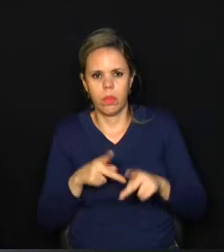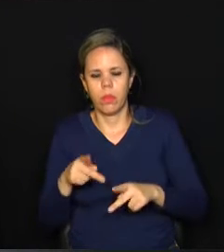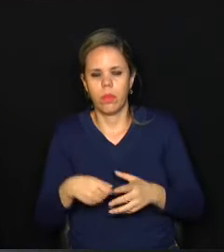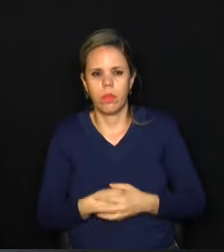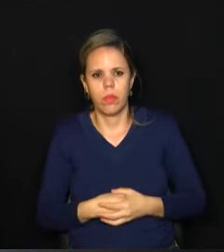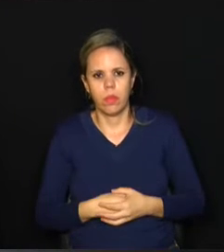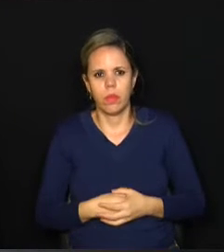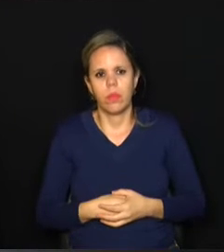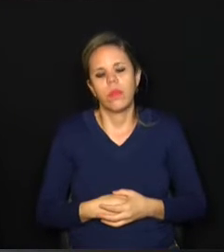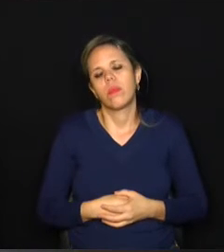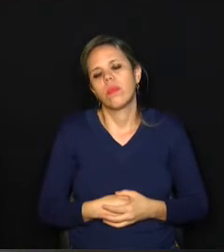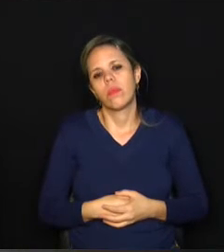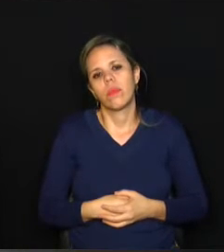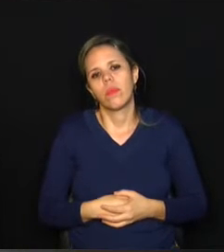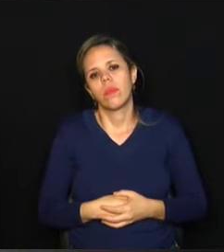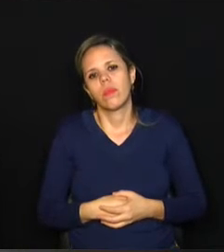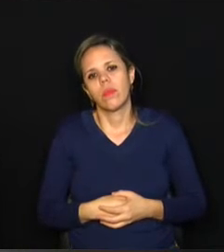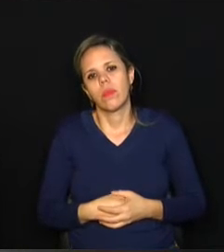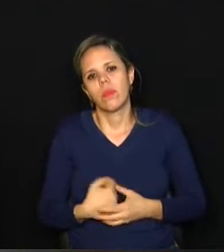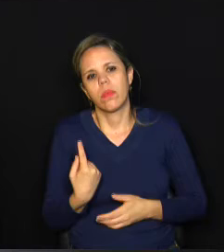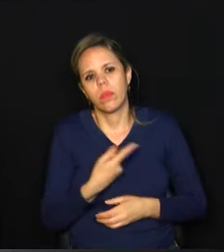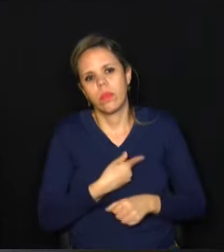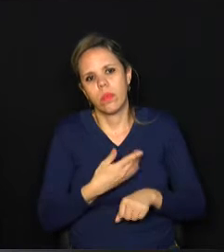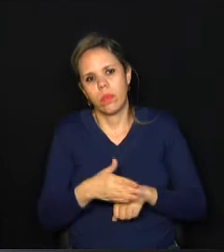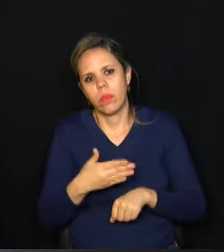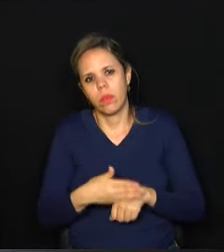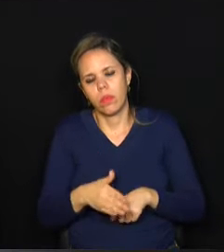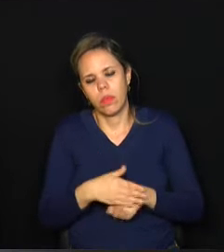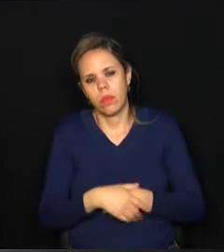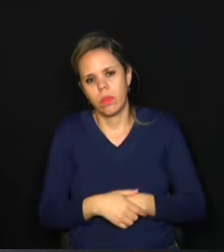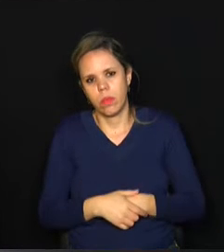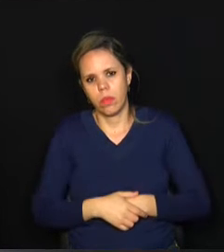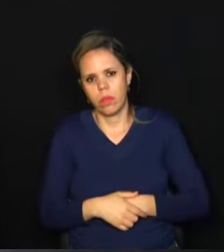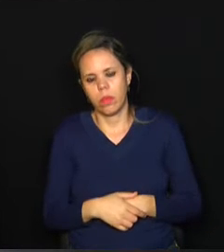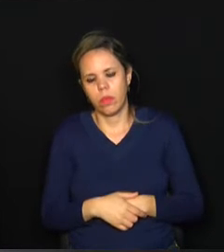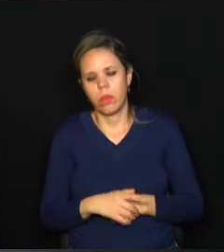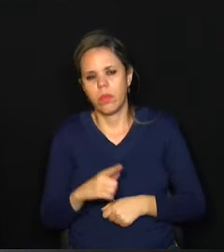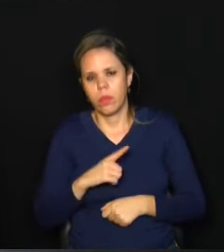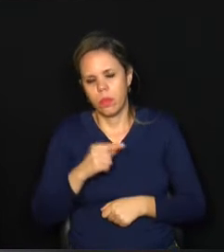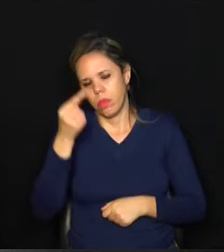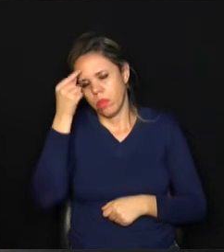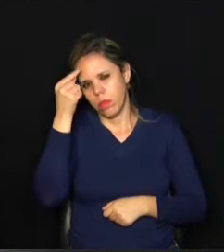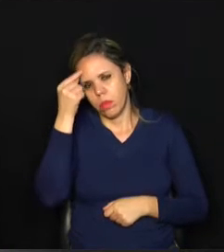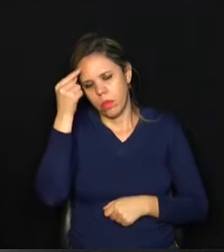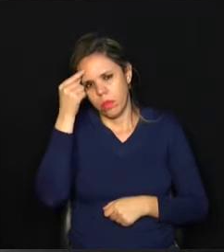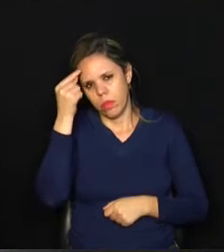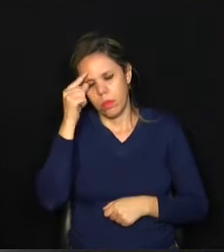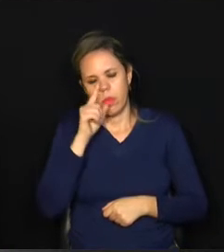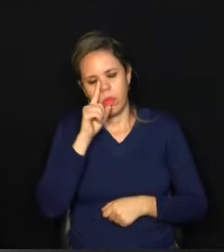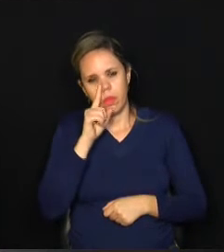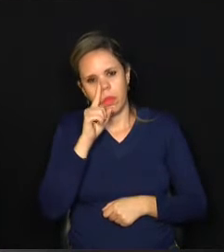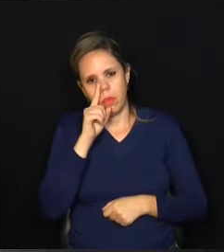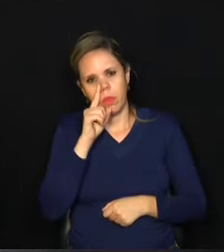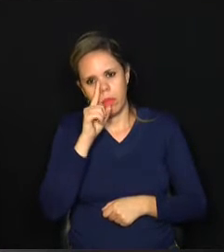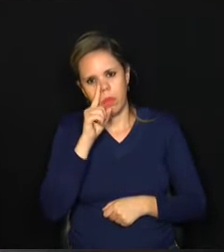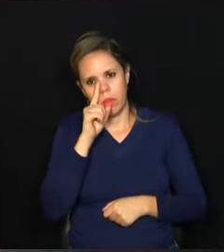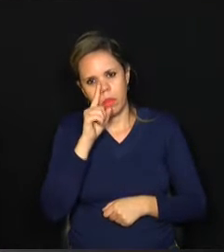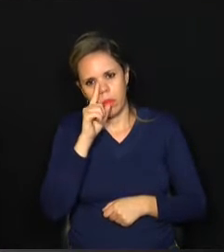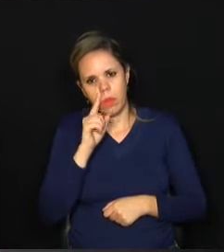pessoas, pela nossa prática, elas têm consciência do perigo e do